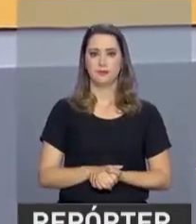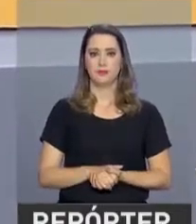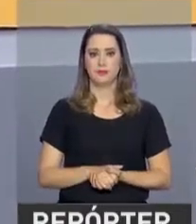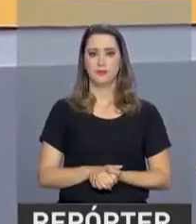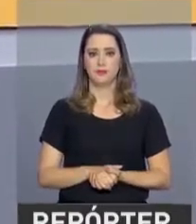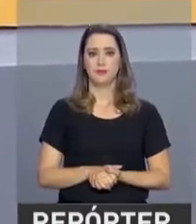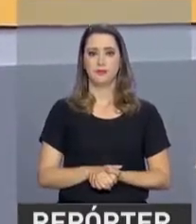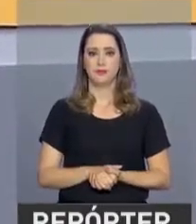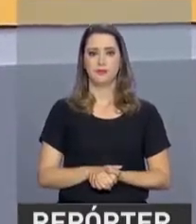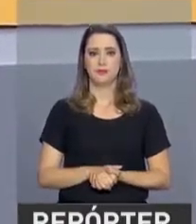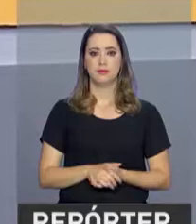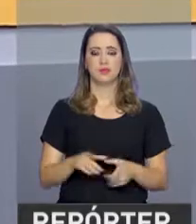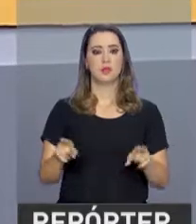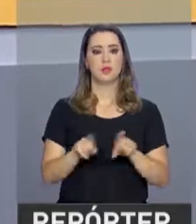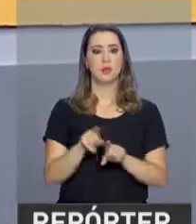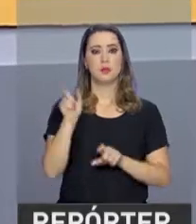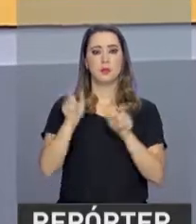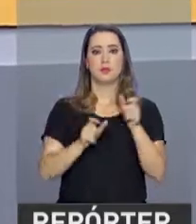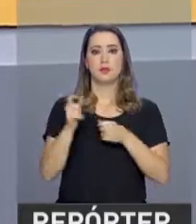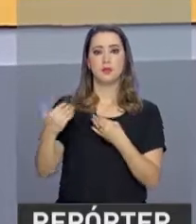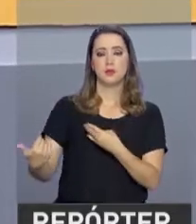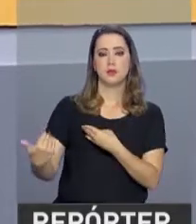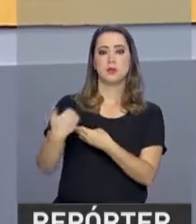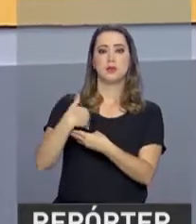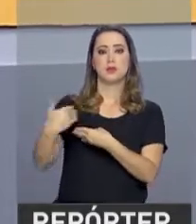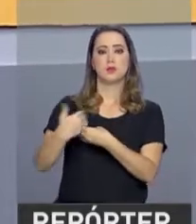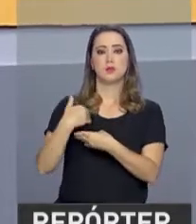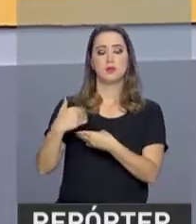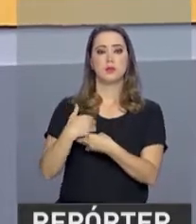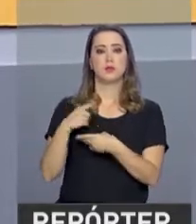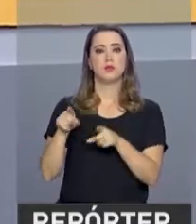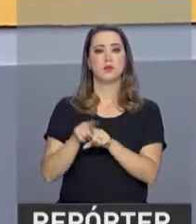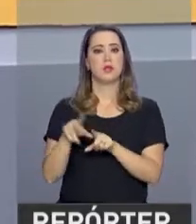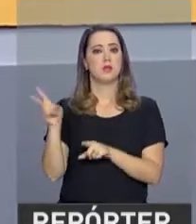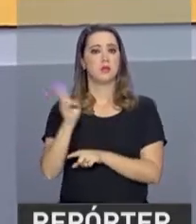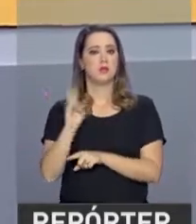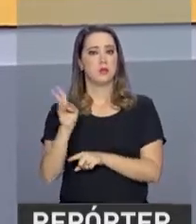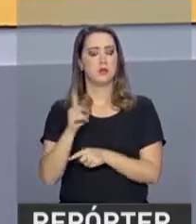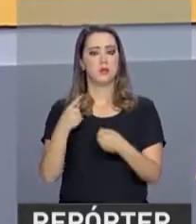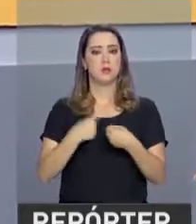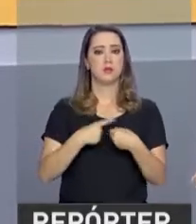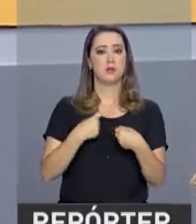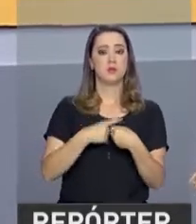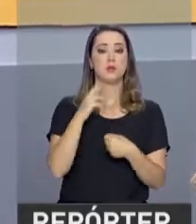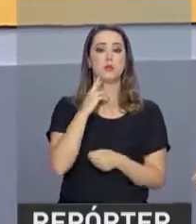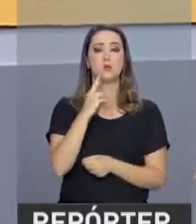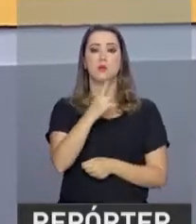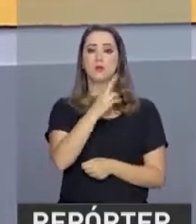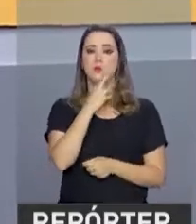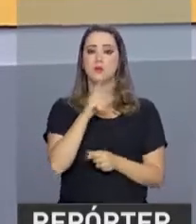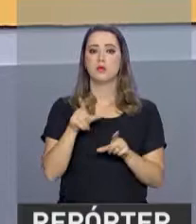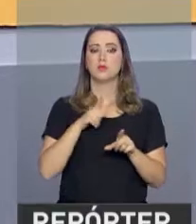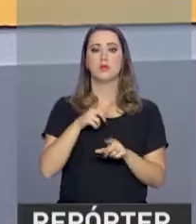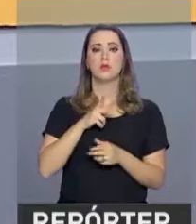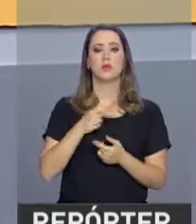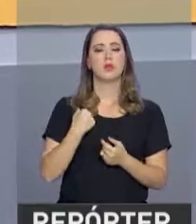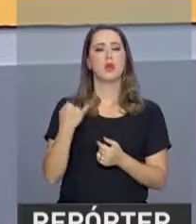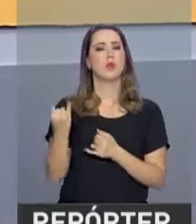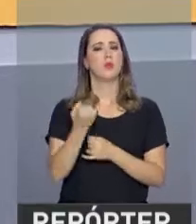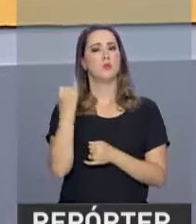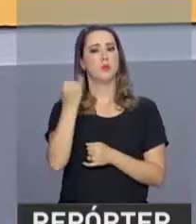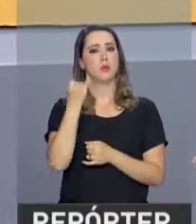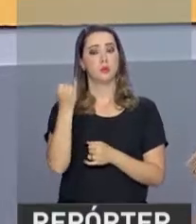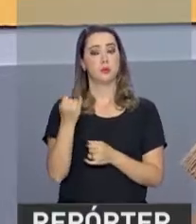à chegada de imigrantes venezuelanos a cidade de pacaraíma no estado de roraima tem gerado impactos inclusive em